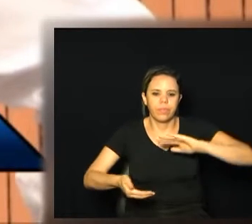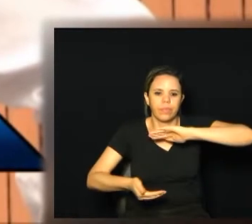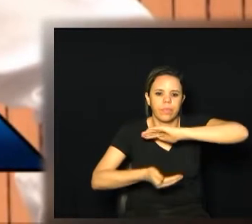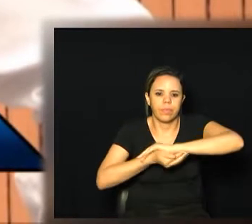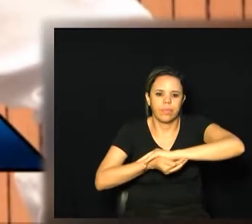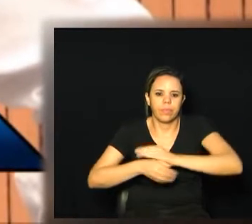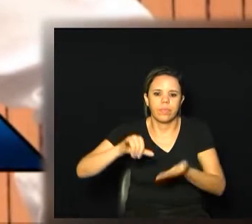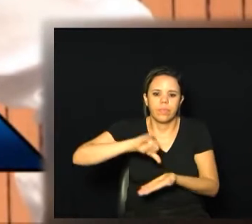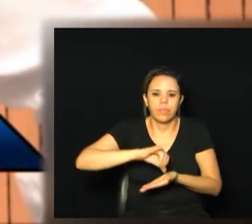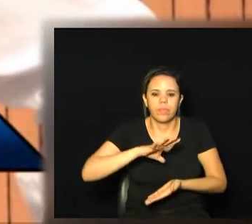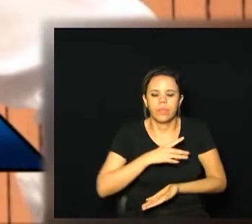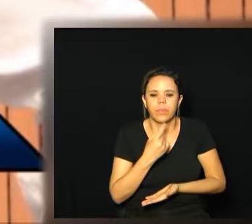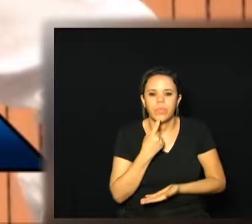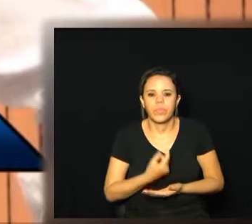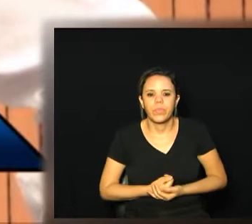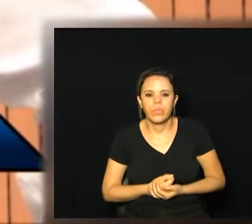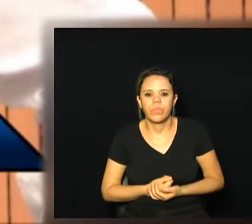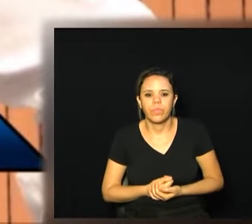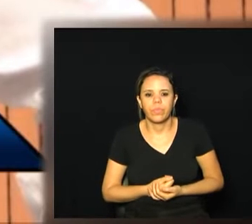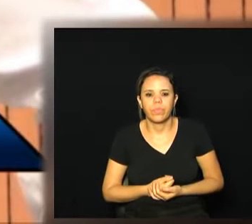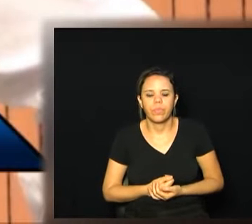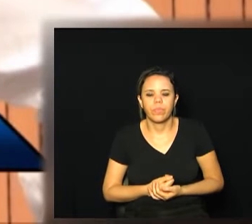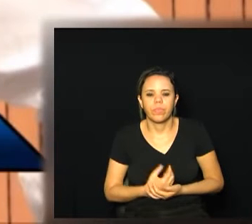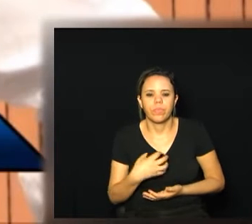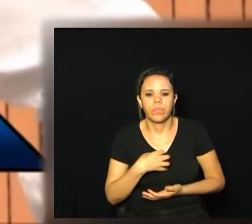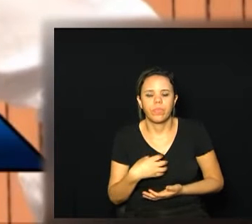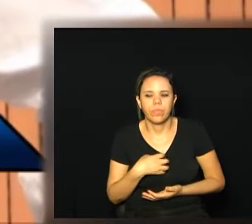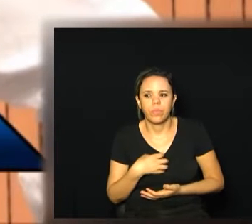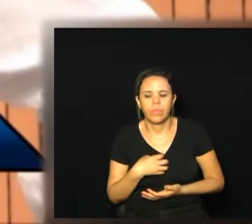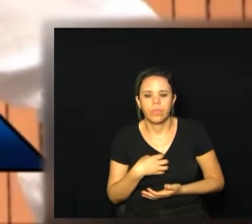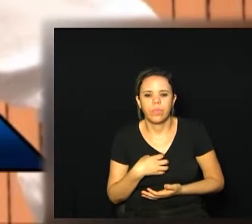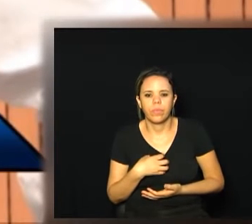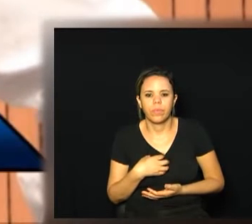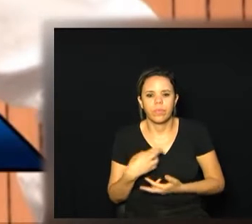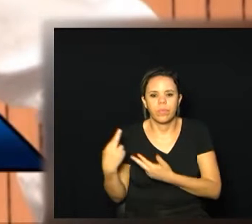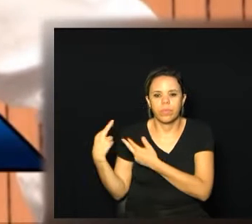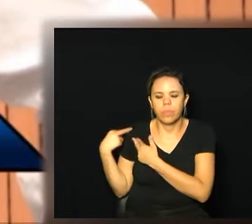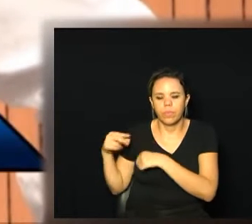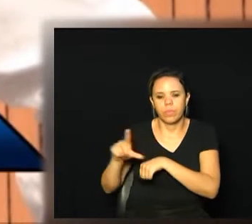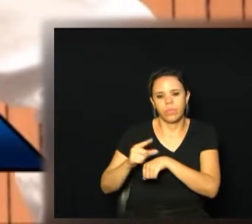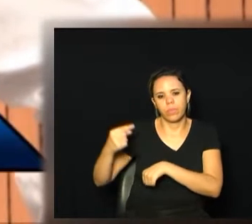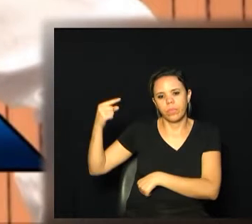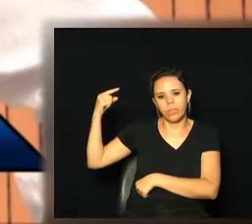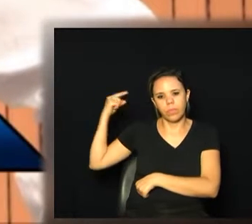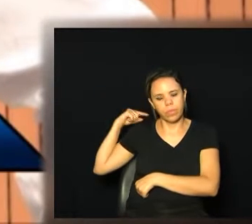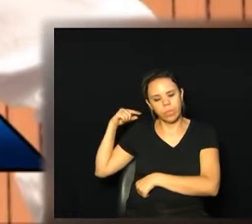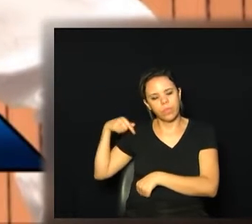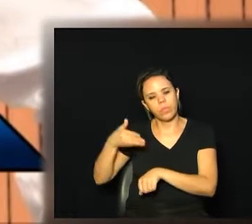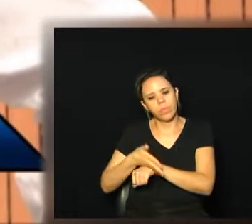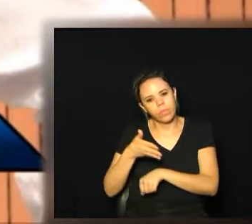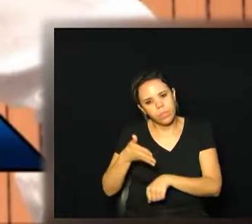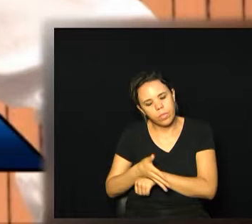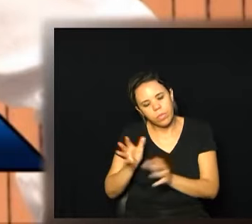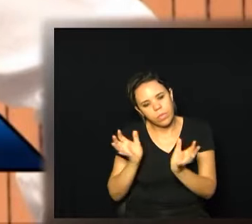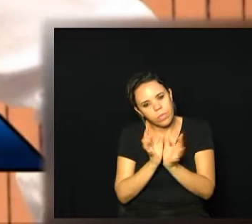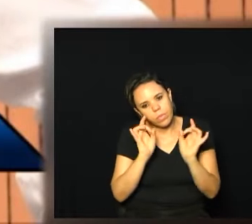para o centro da cidade de Campinas, uma bandeira que o senhor carrega desde a legislatura passada. Eu, inclusive, participei de uma